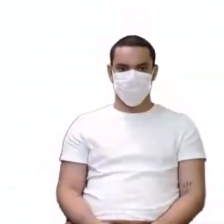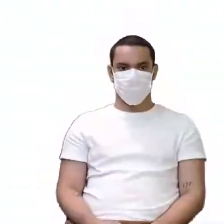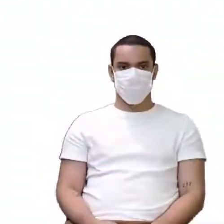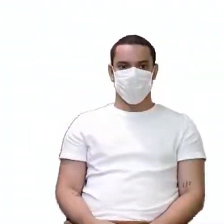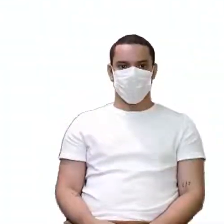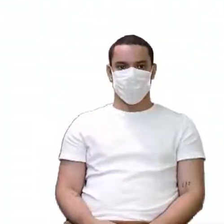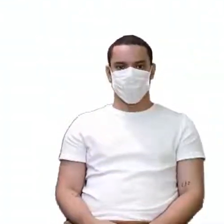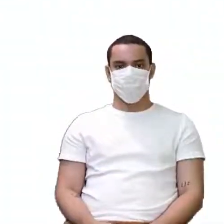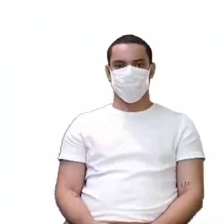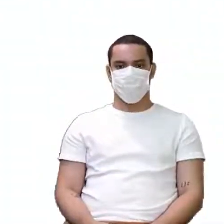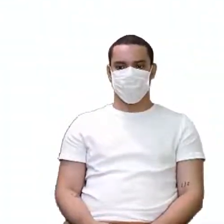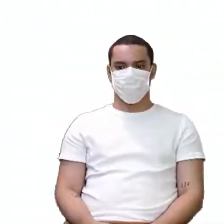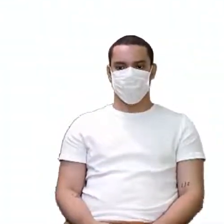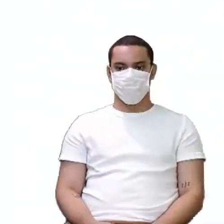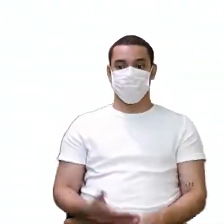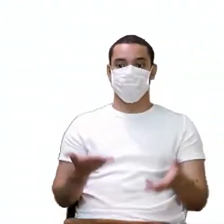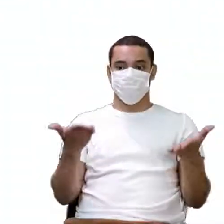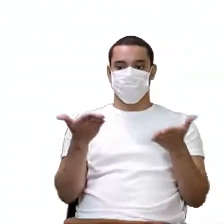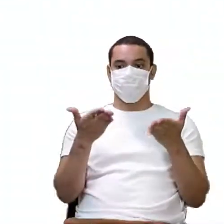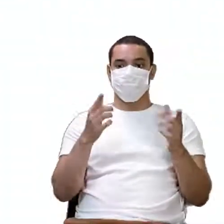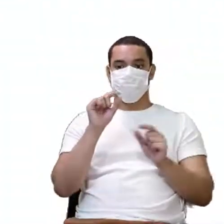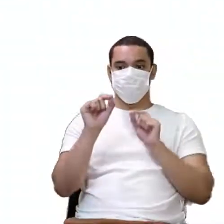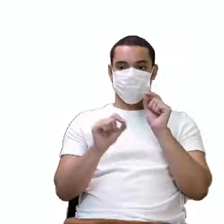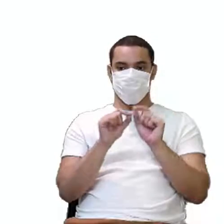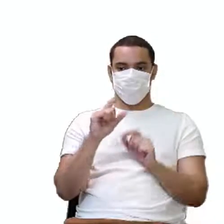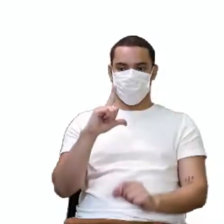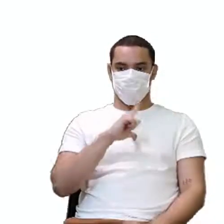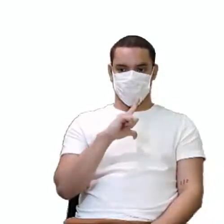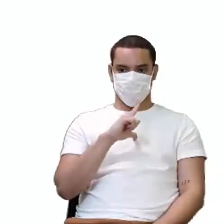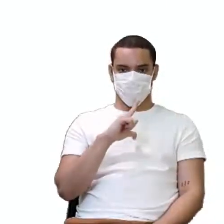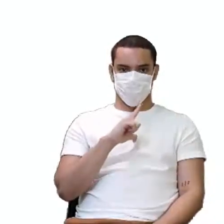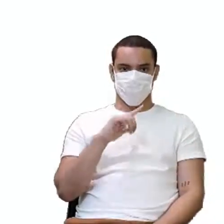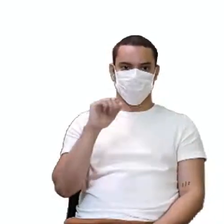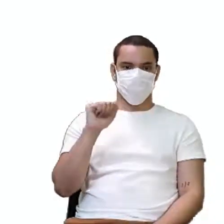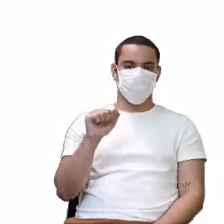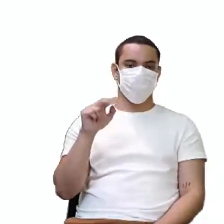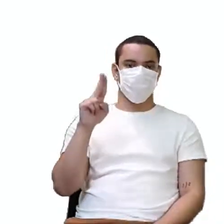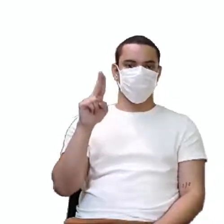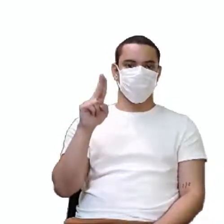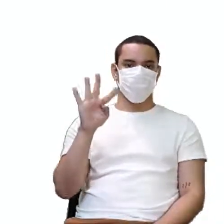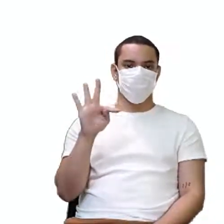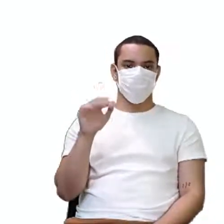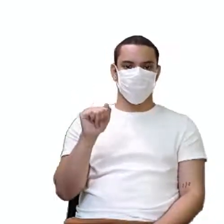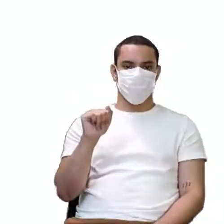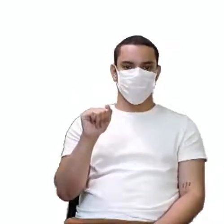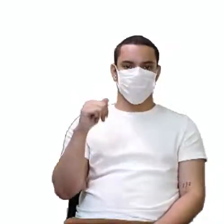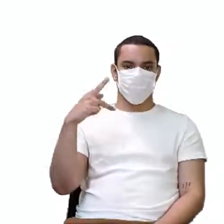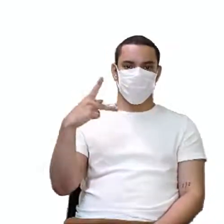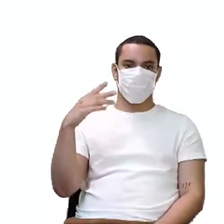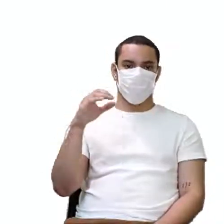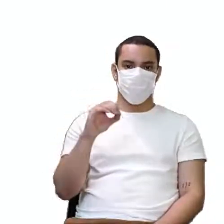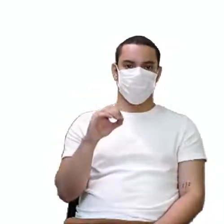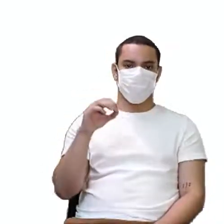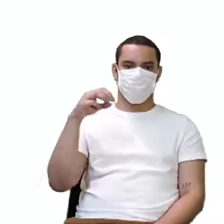Olha lá. E agora a gente tem as